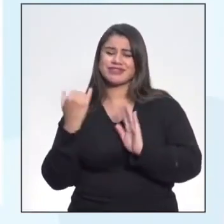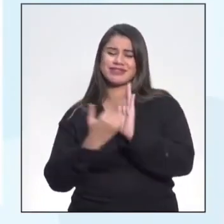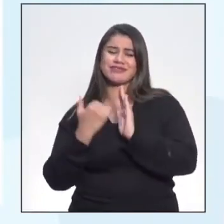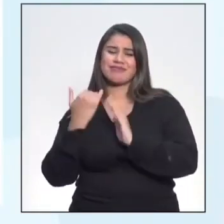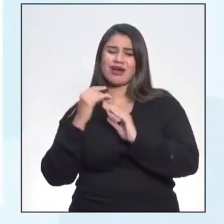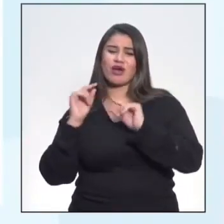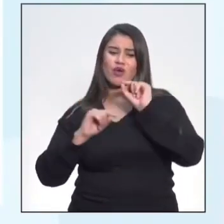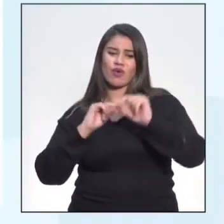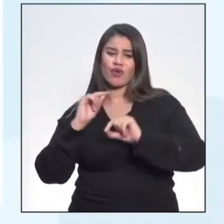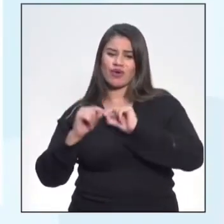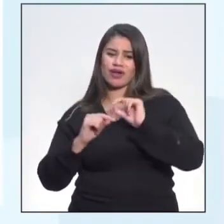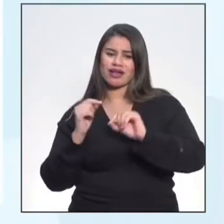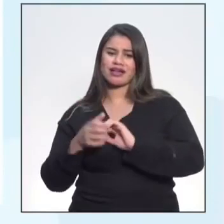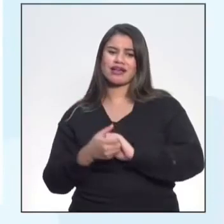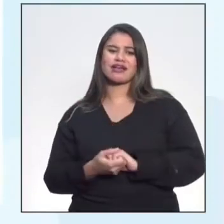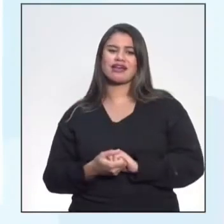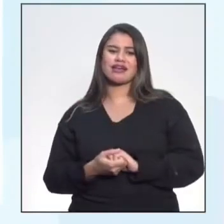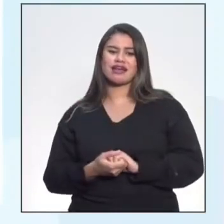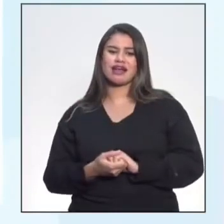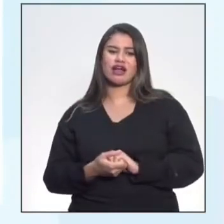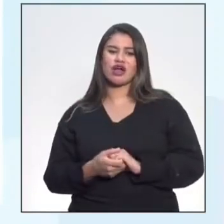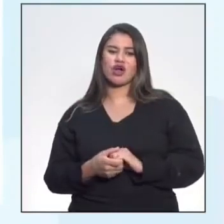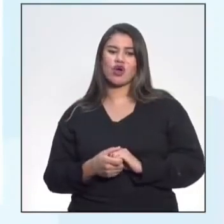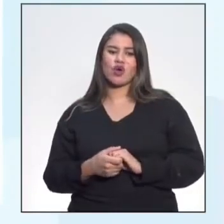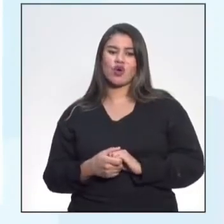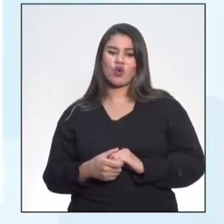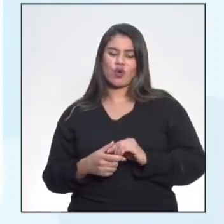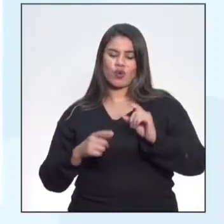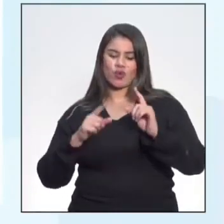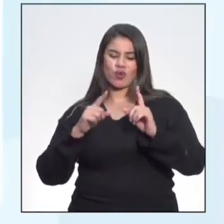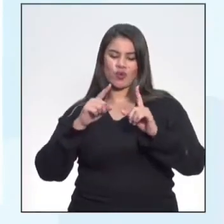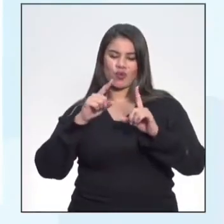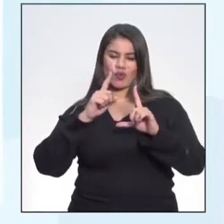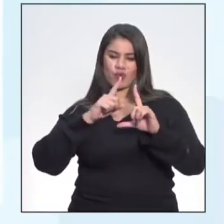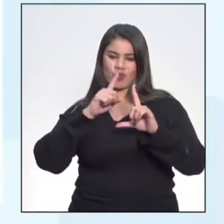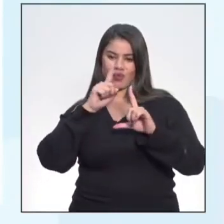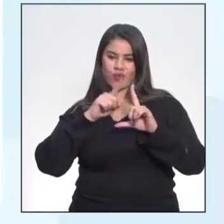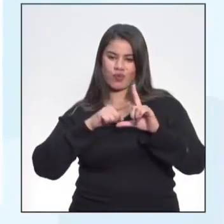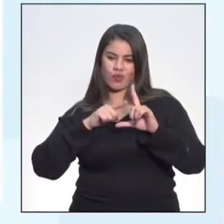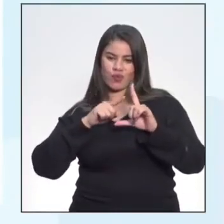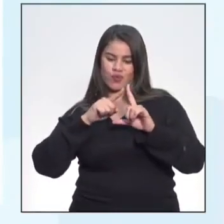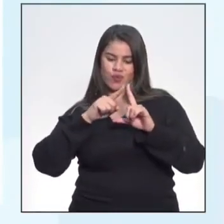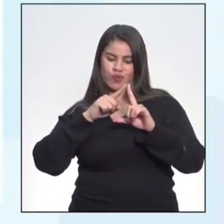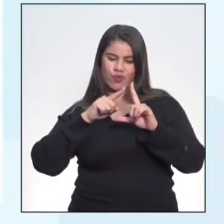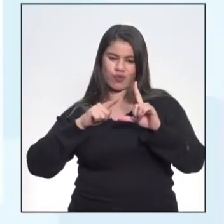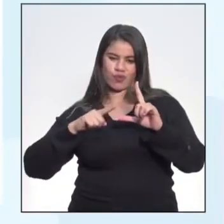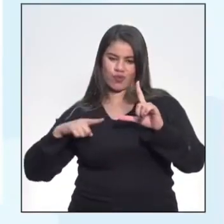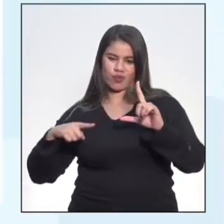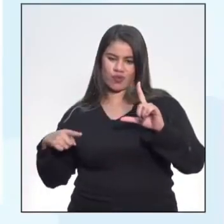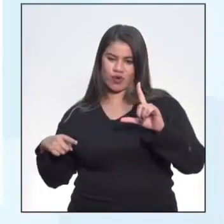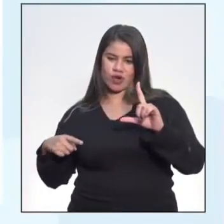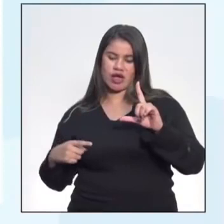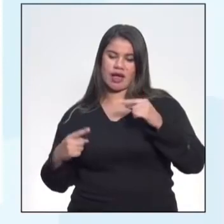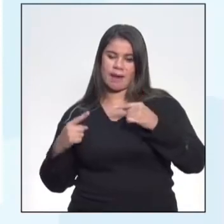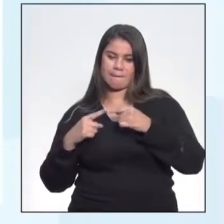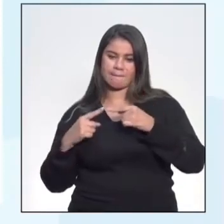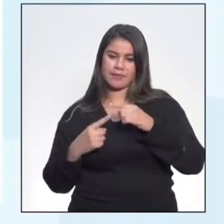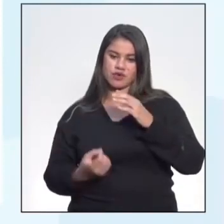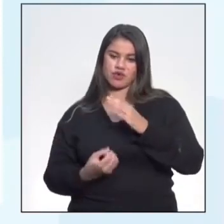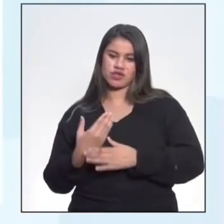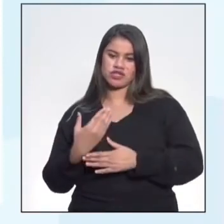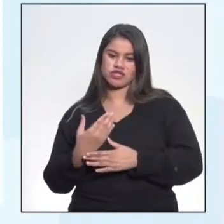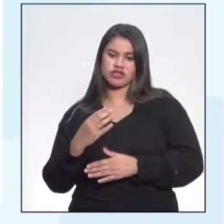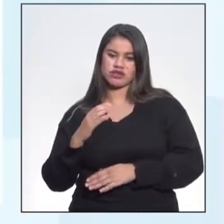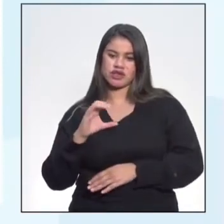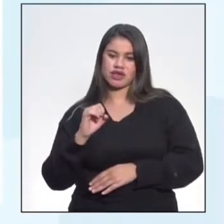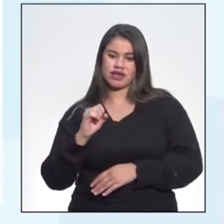Ele perguntava se o meu gráfico ele cruzava o eixo Y na origem do plano cartesiano. E,